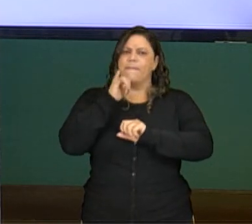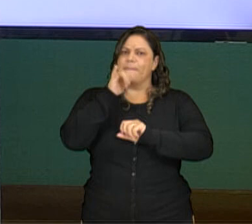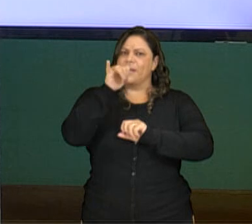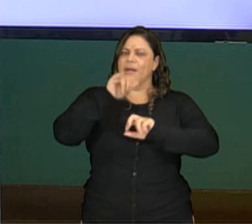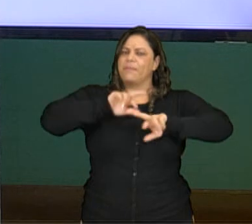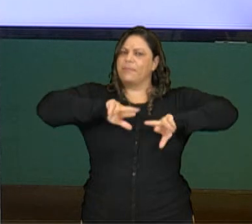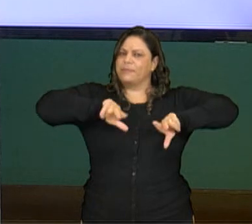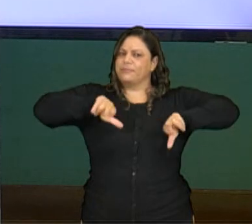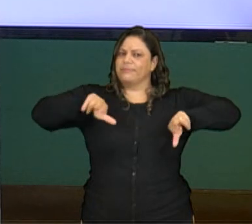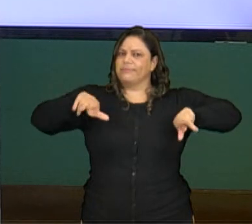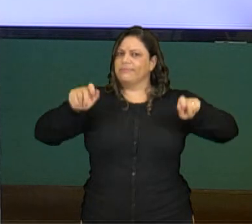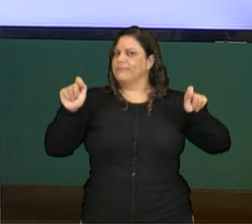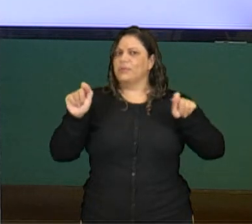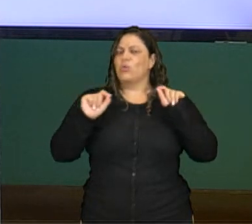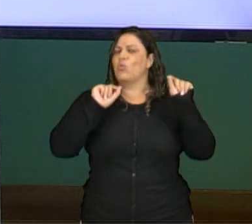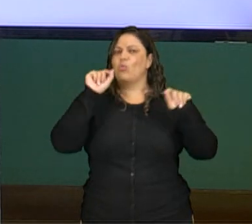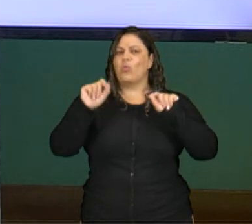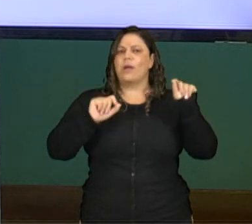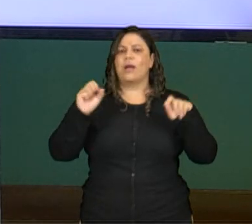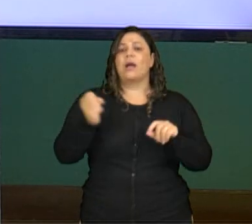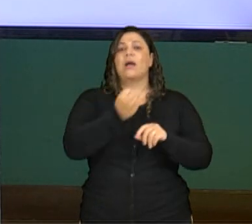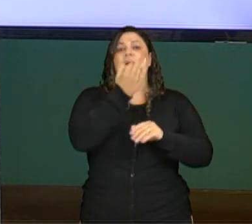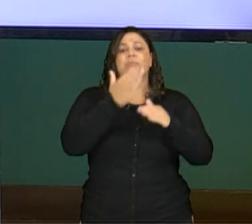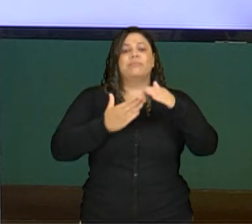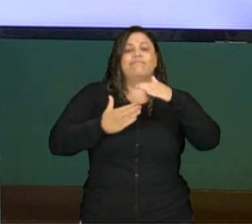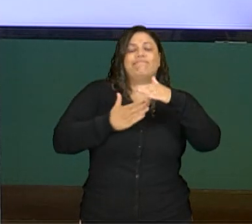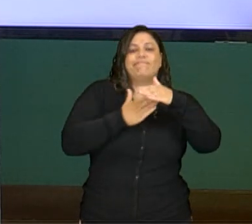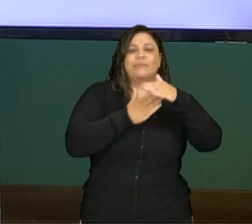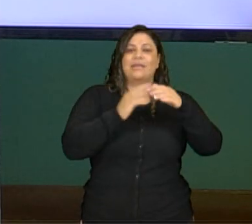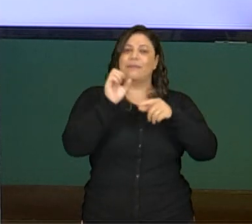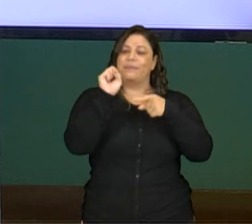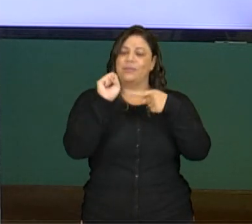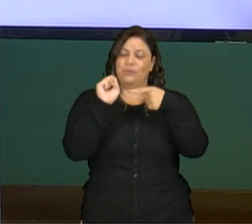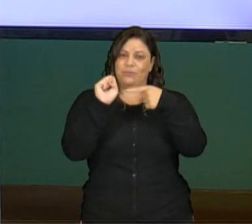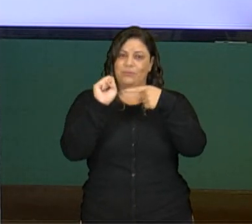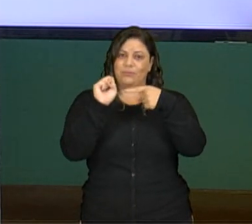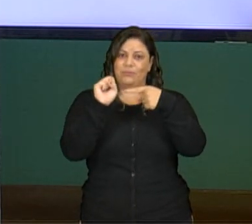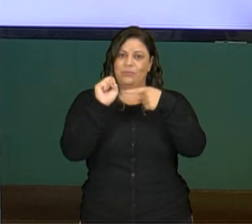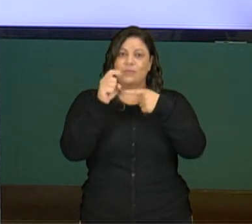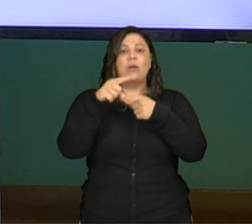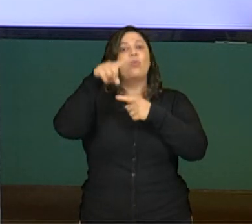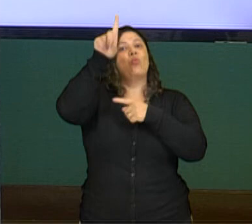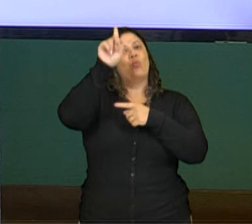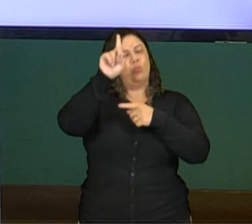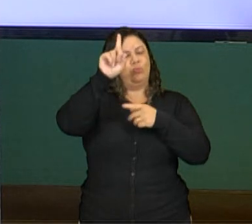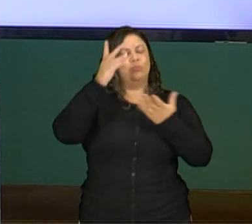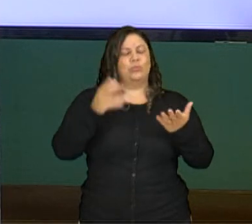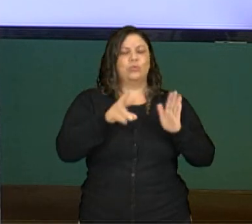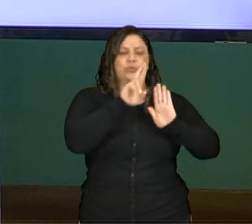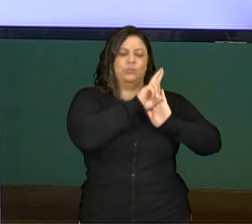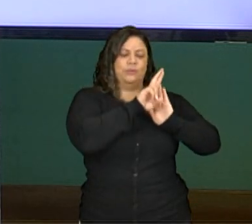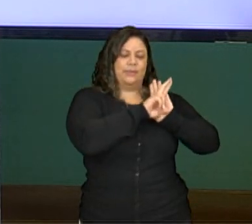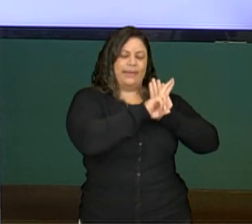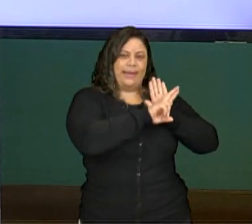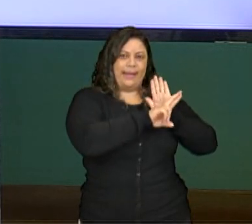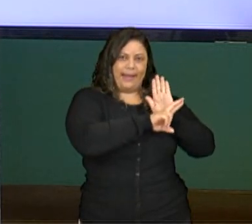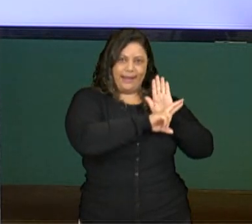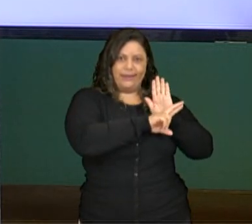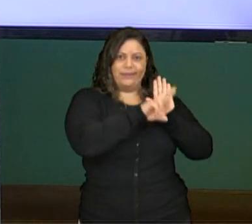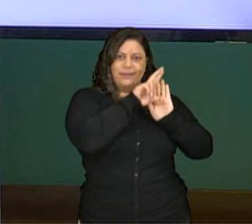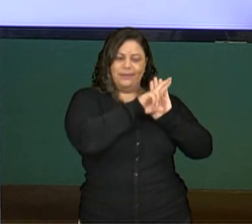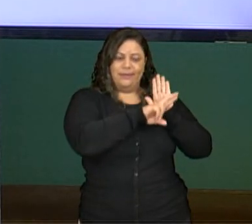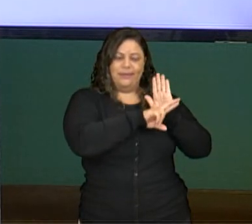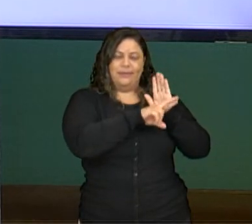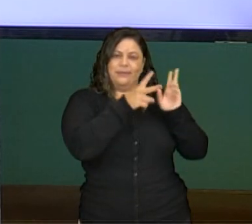quantidade necessária para chegar a 8 elétrons no seu último nível. Por isso, regra do octeto, a observação